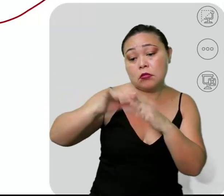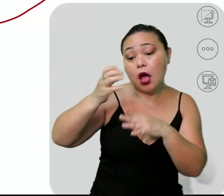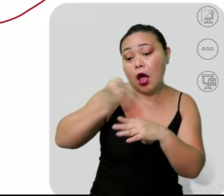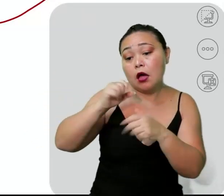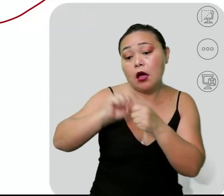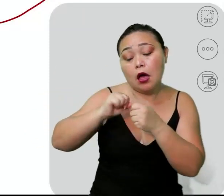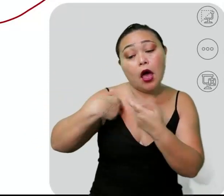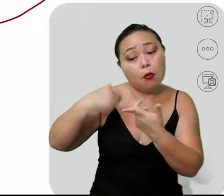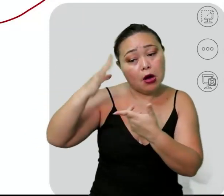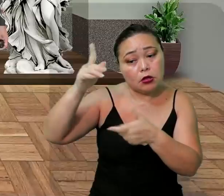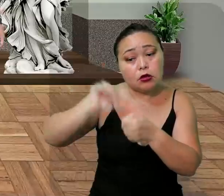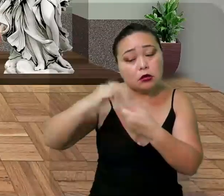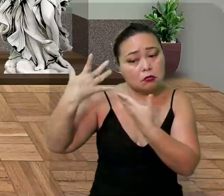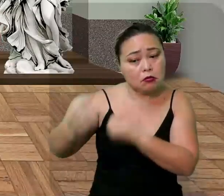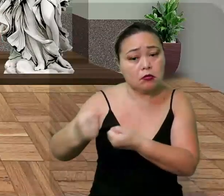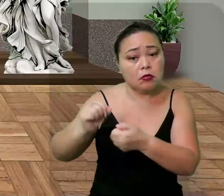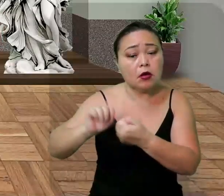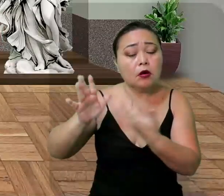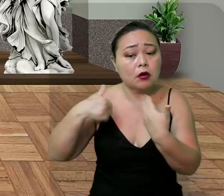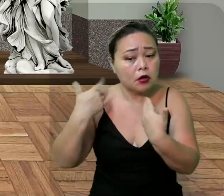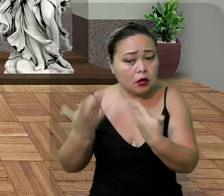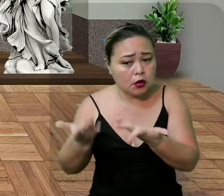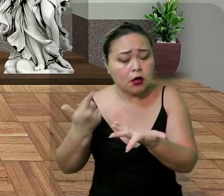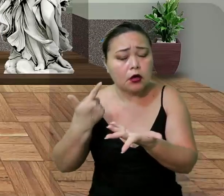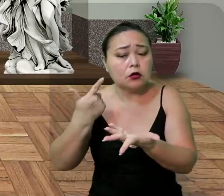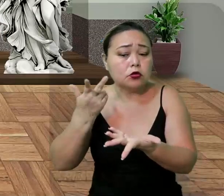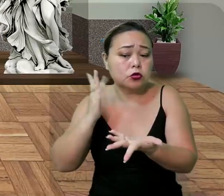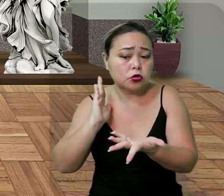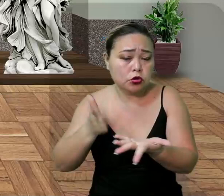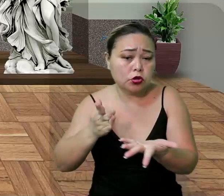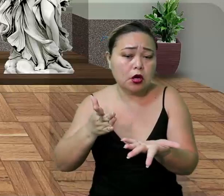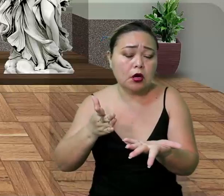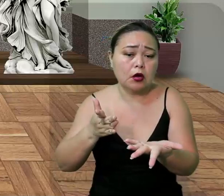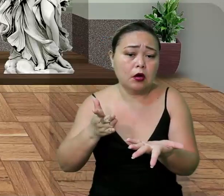hoje. Inclusive, isso já foi batido martelo.